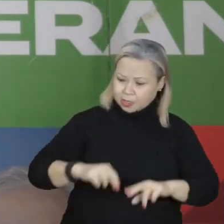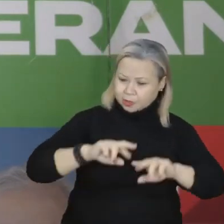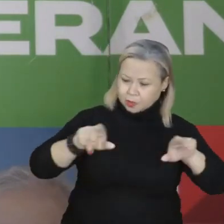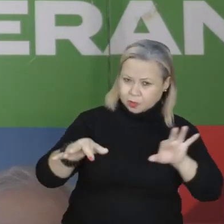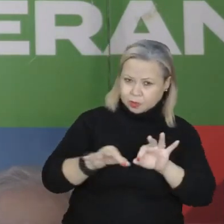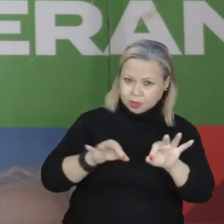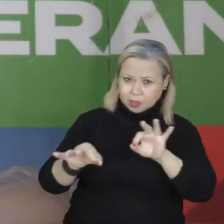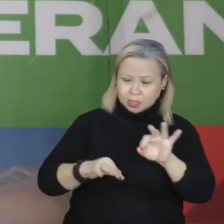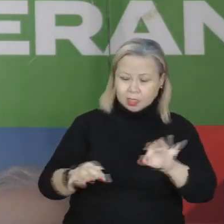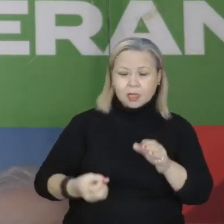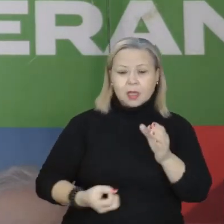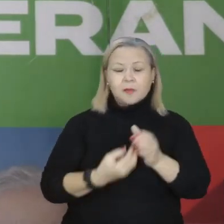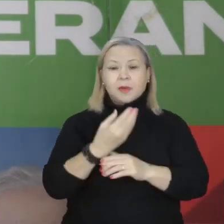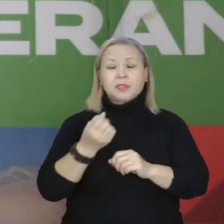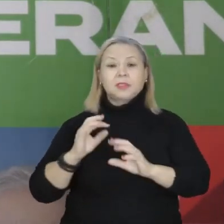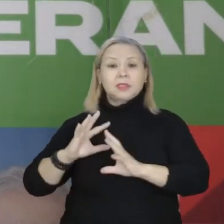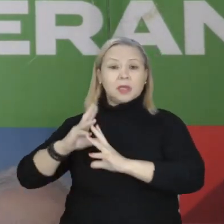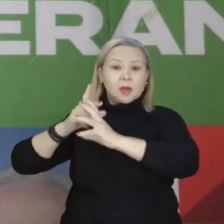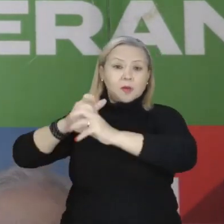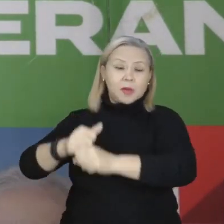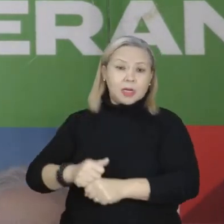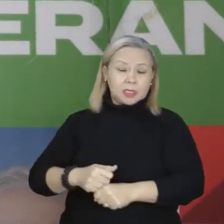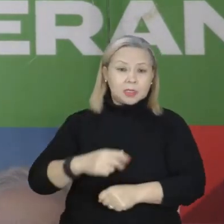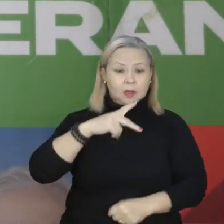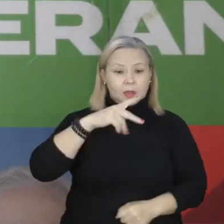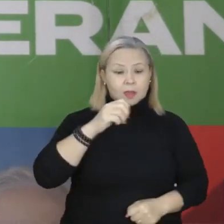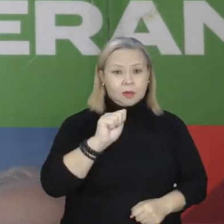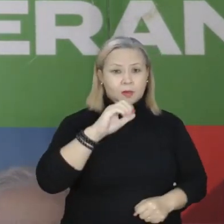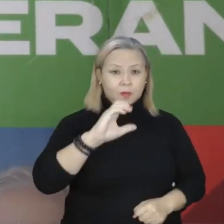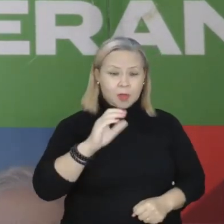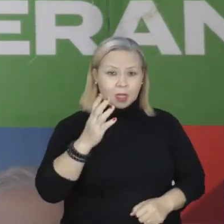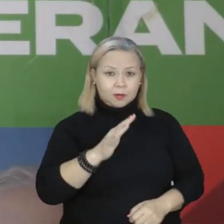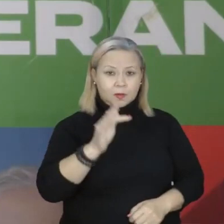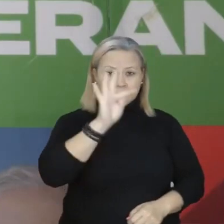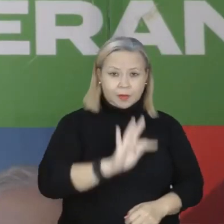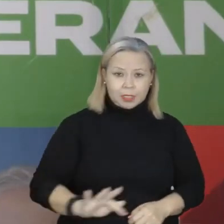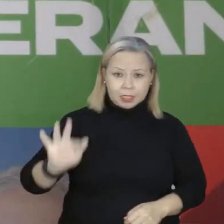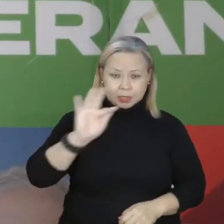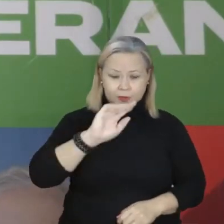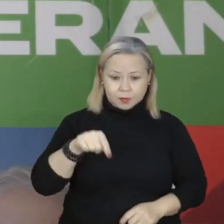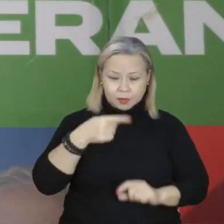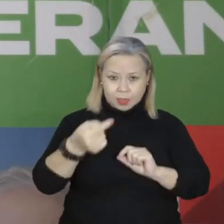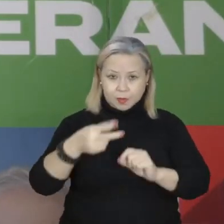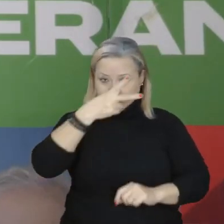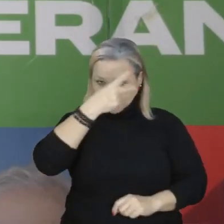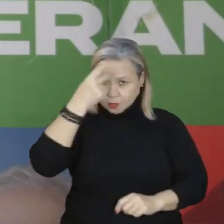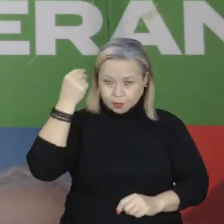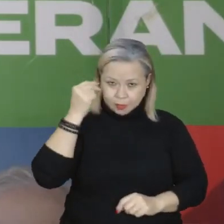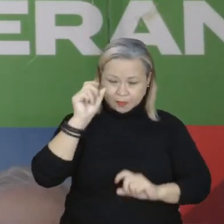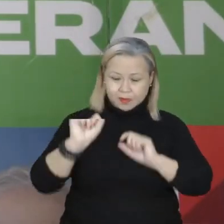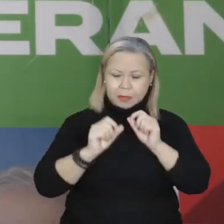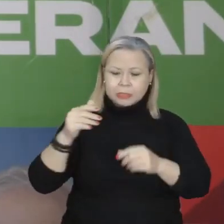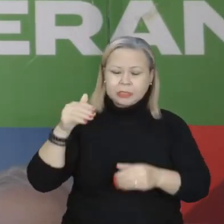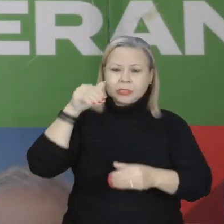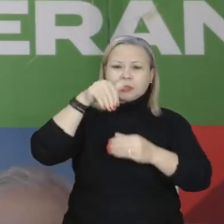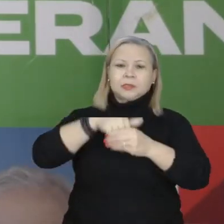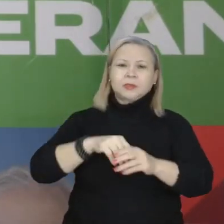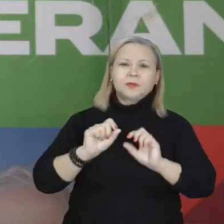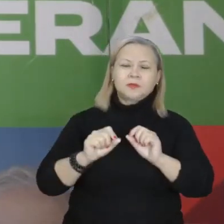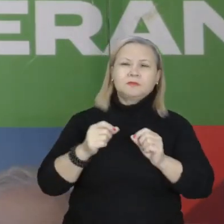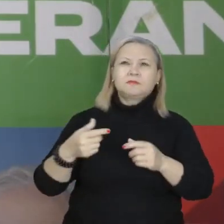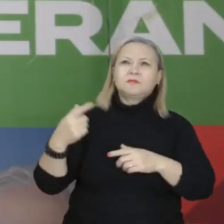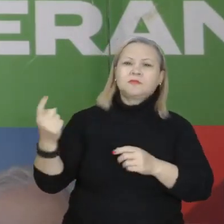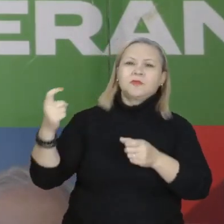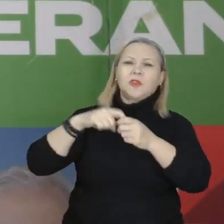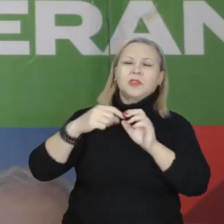estabelecer com ele a recuperação do pacto interfederativo. Depois com os prefeitos, para a gente voltar a conviver